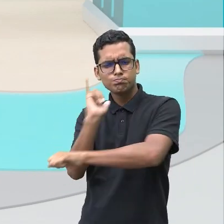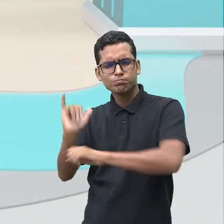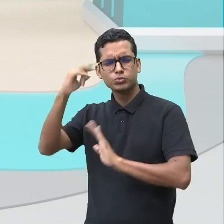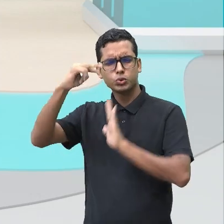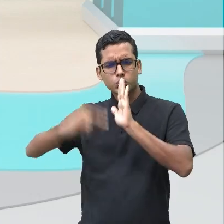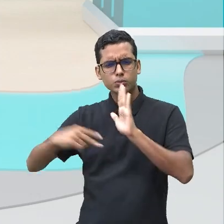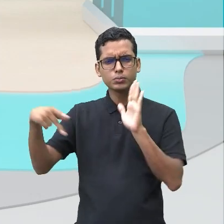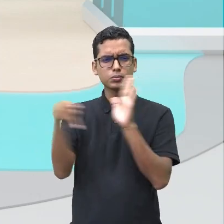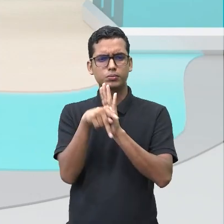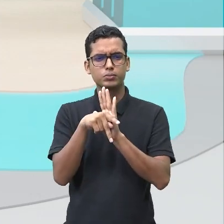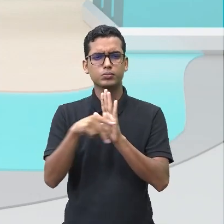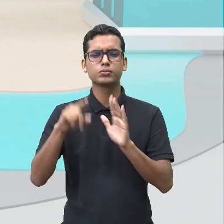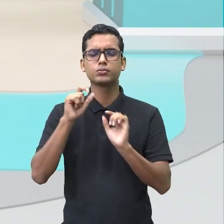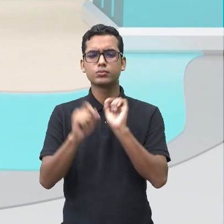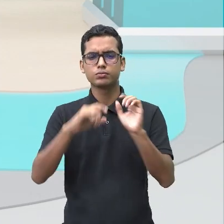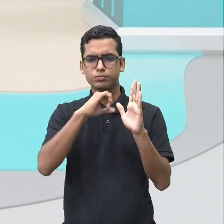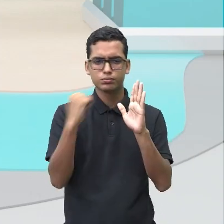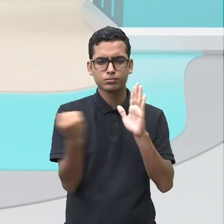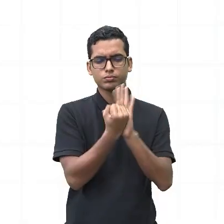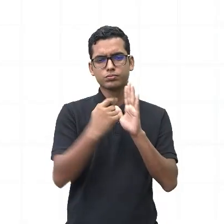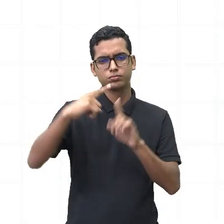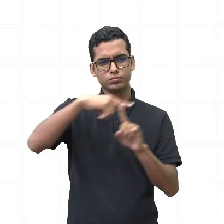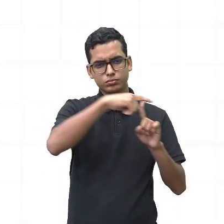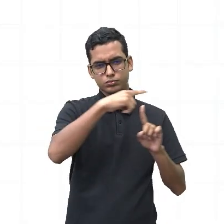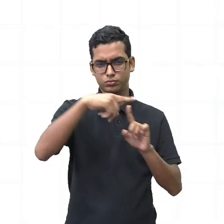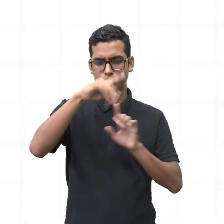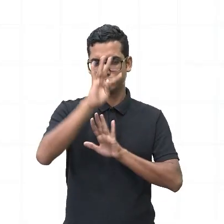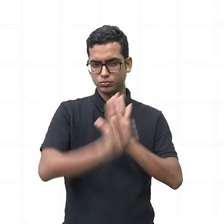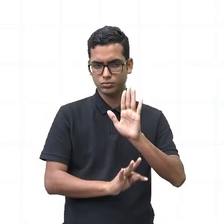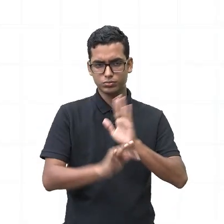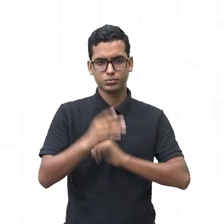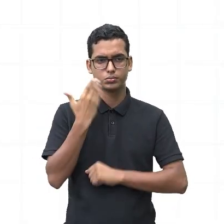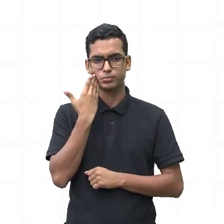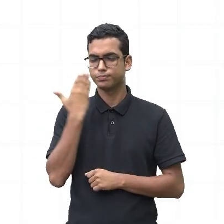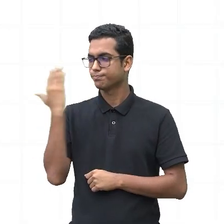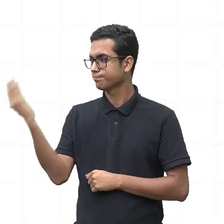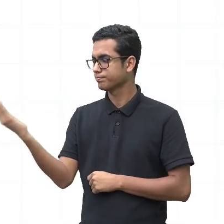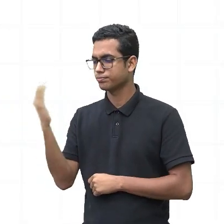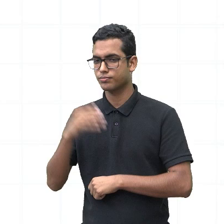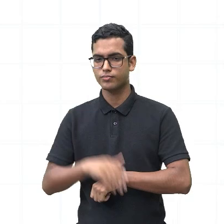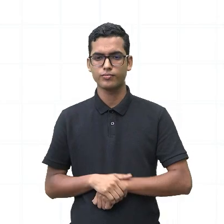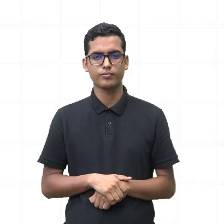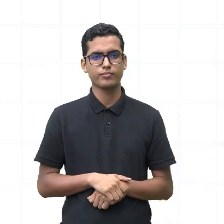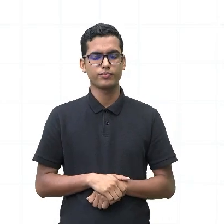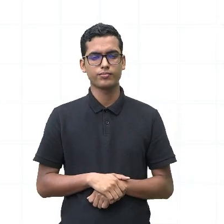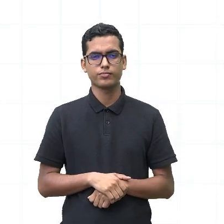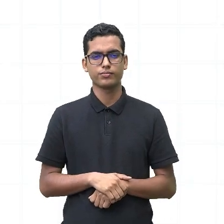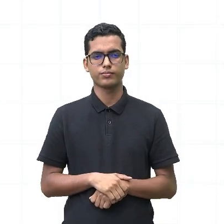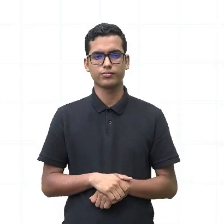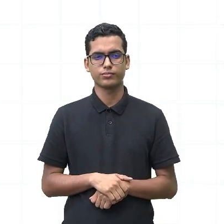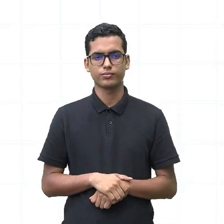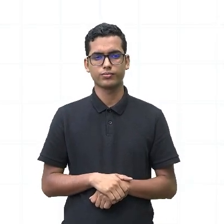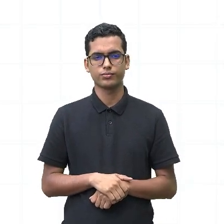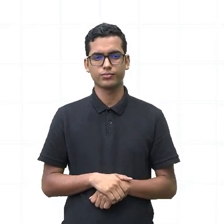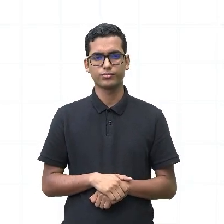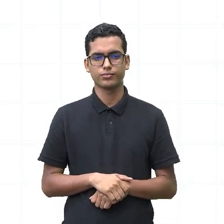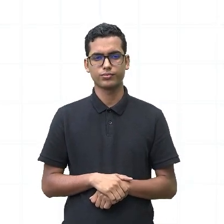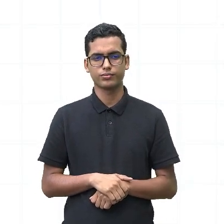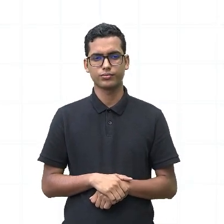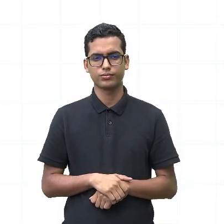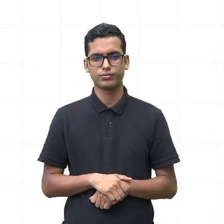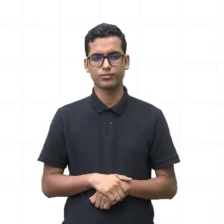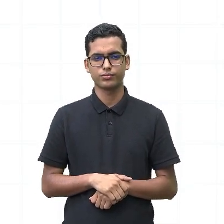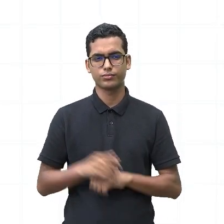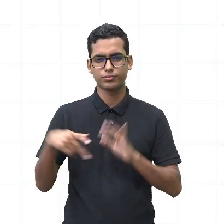as marcas tipográficas. Pay attention. Vejam aqui, Reading Comprehension, que quer dizer compreensão